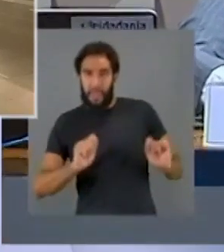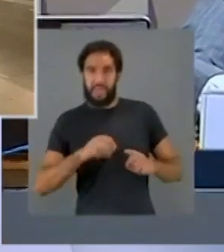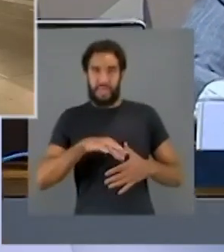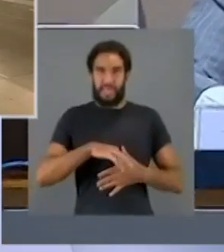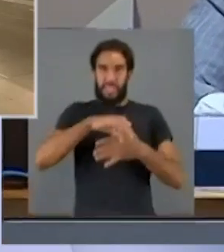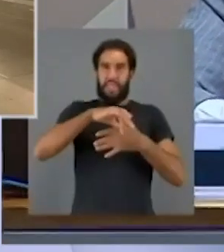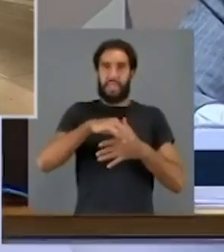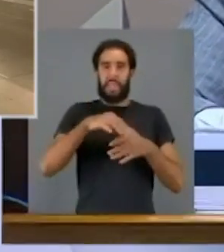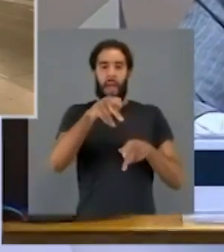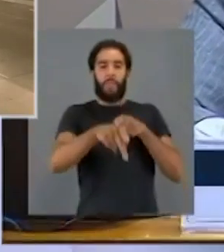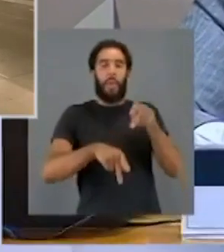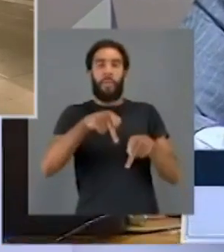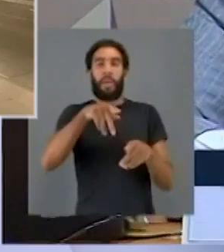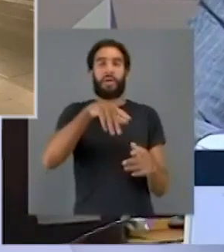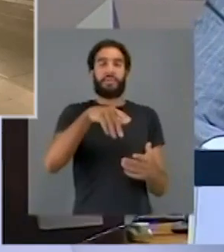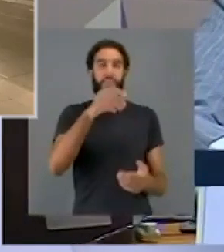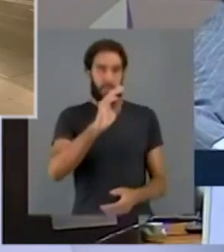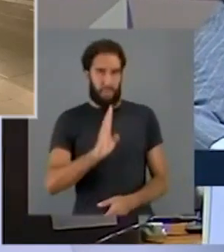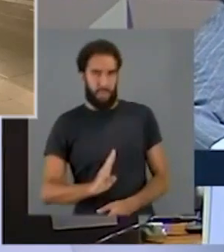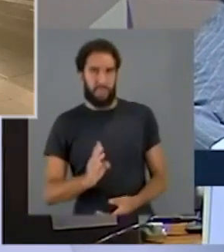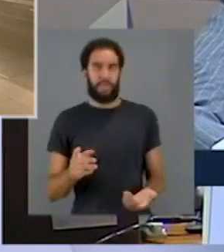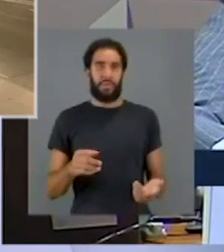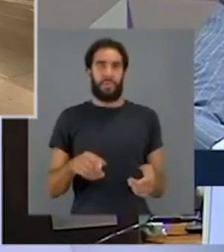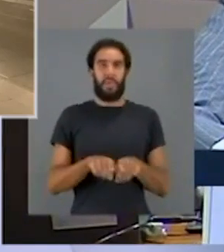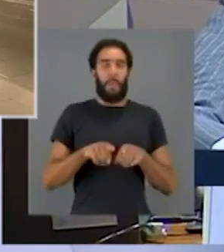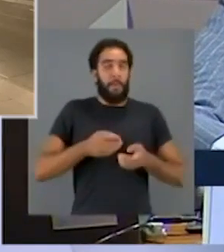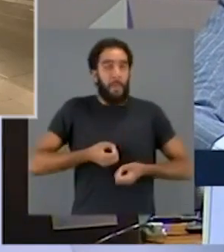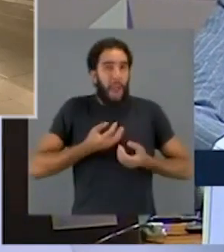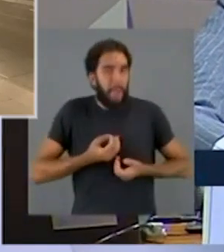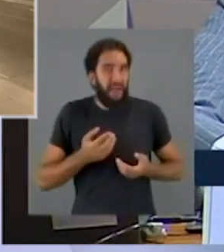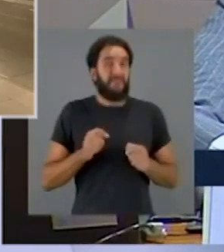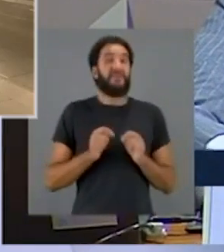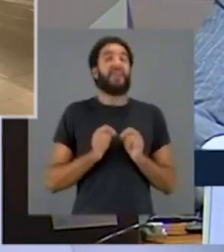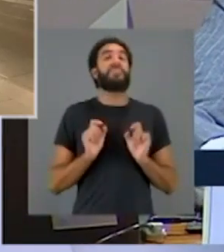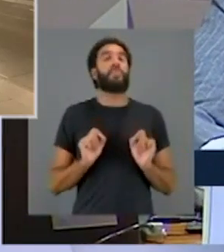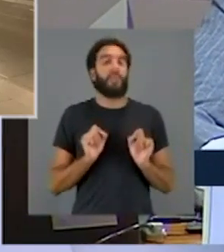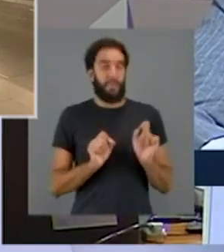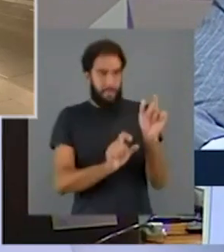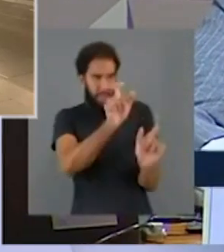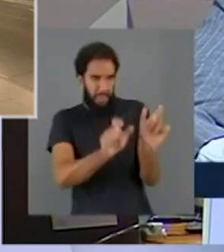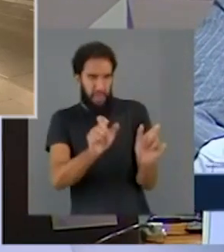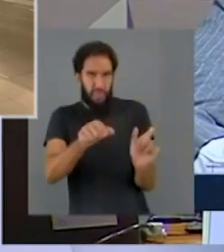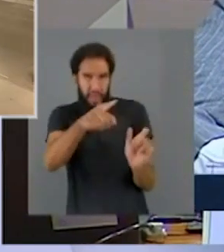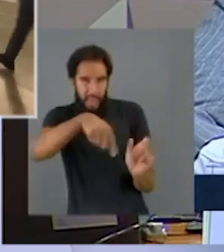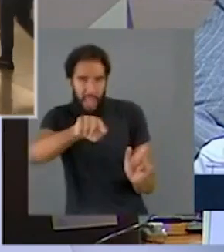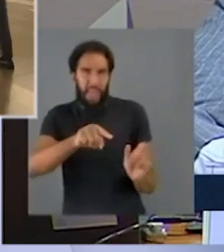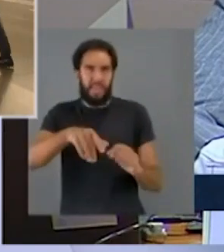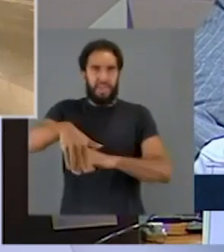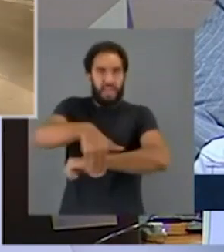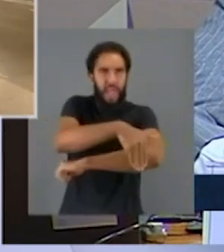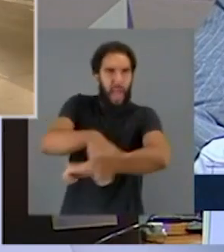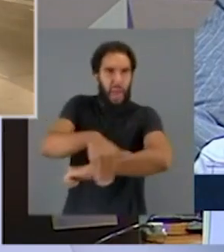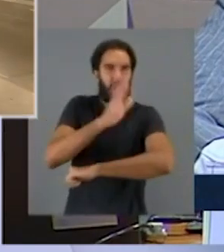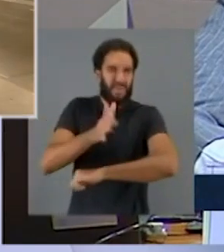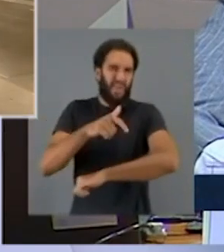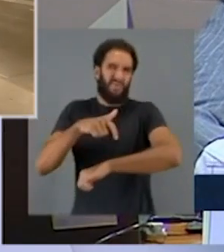nacional piloto uma novidade aqui é que a deputada Jandira feghali disse agora há pouco aqui que estão preparando a prisão